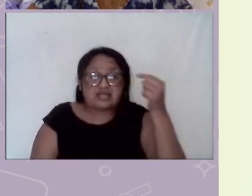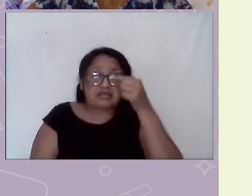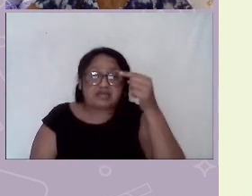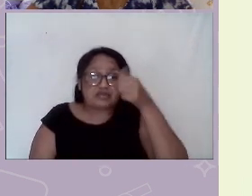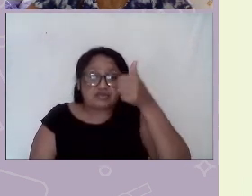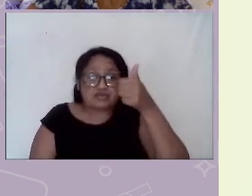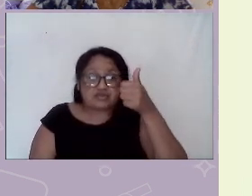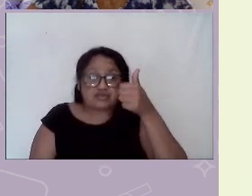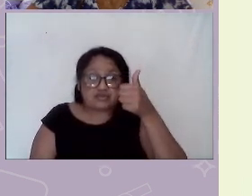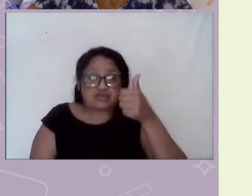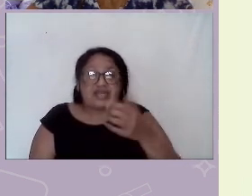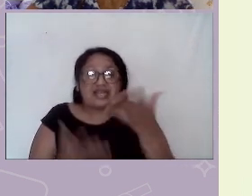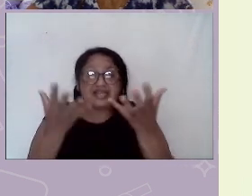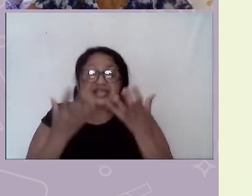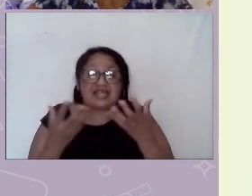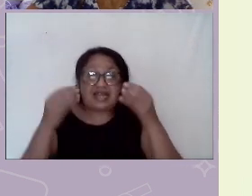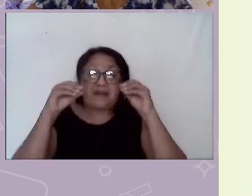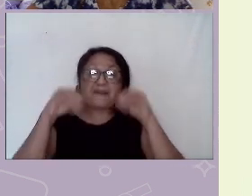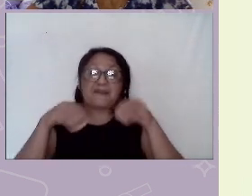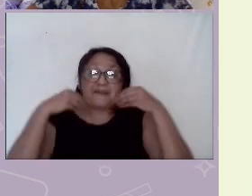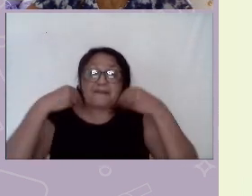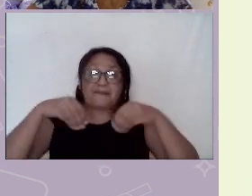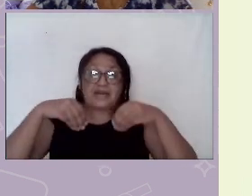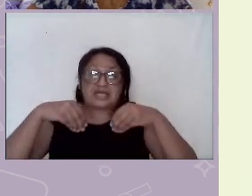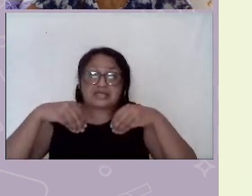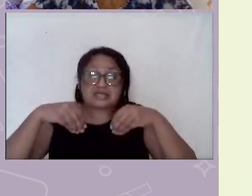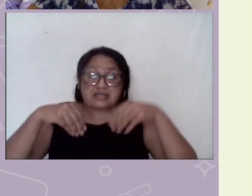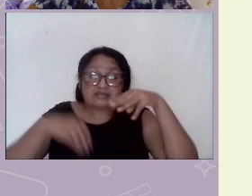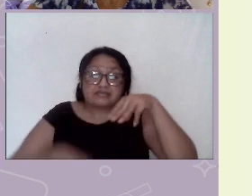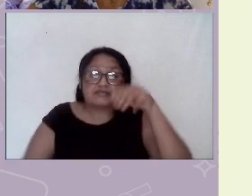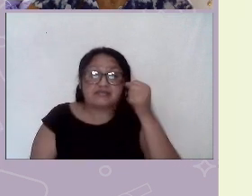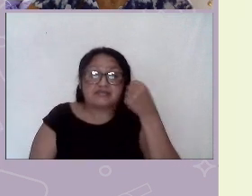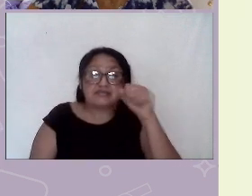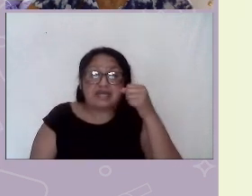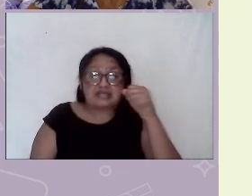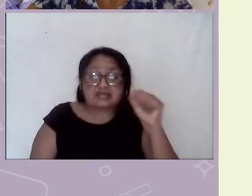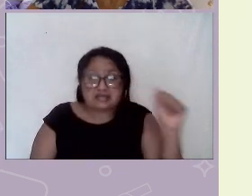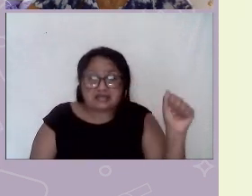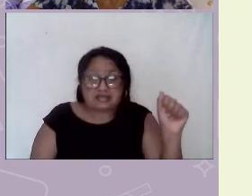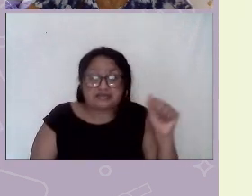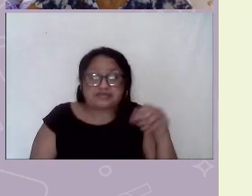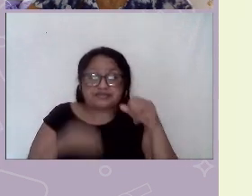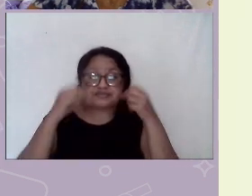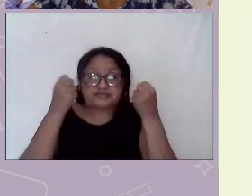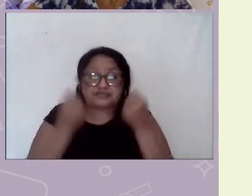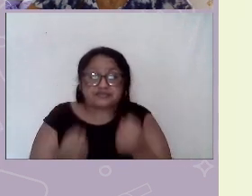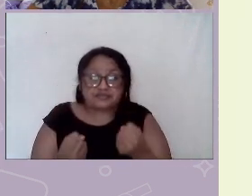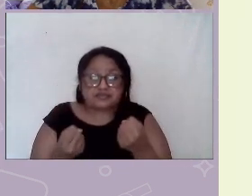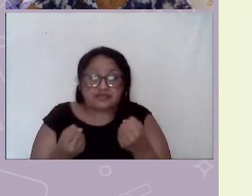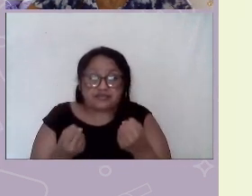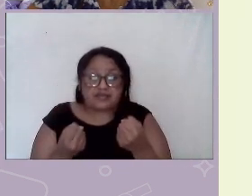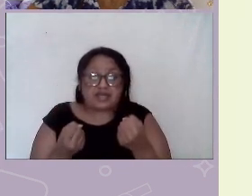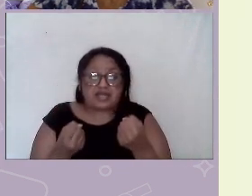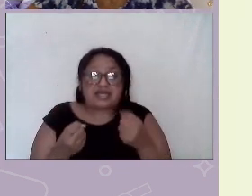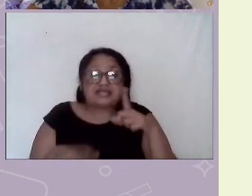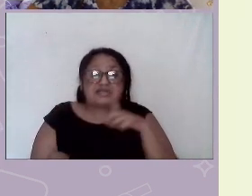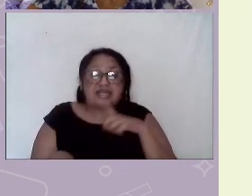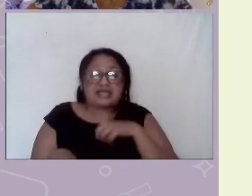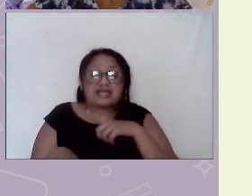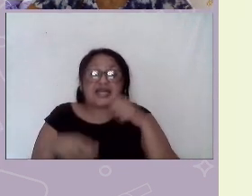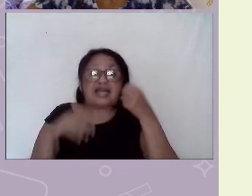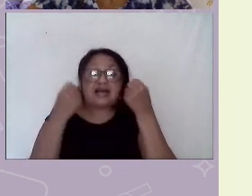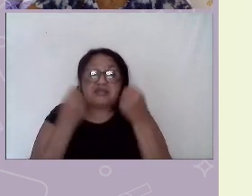ele quer a massa do hipoclorito tá certo? a massa em gramas a gente tem a massa